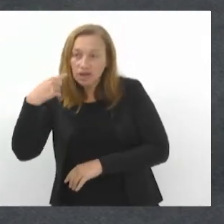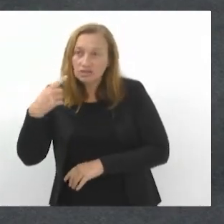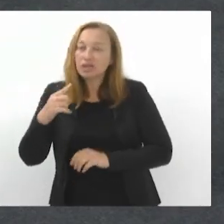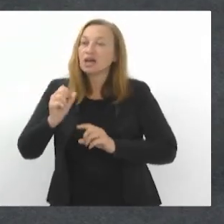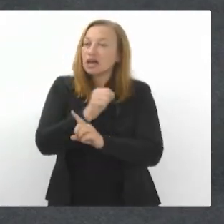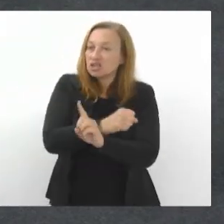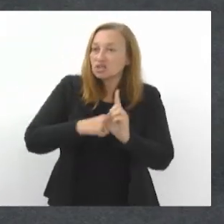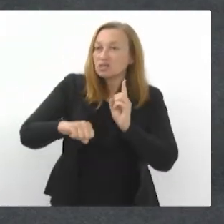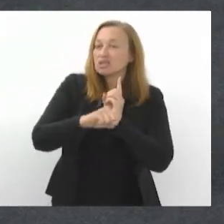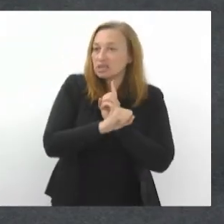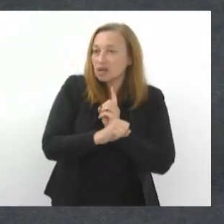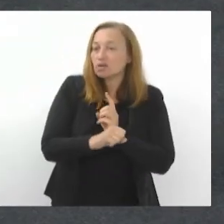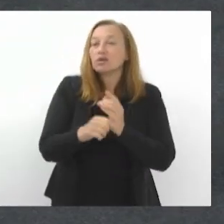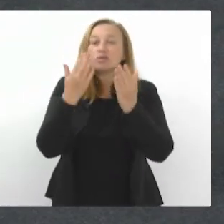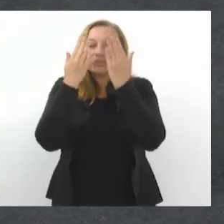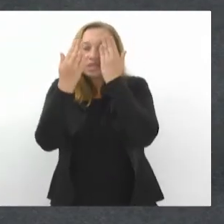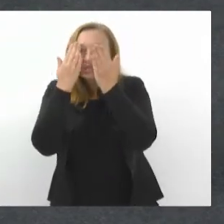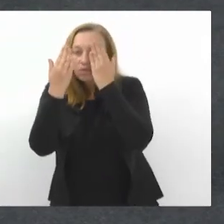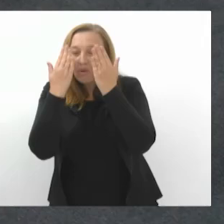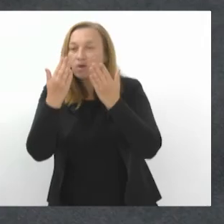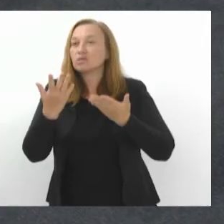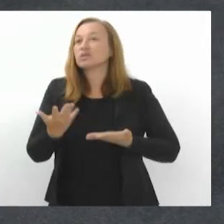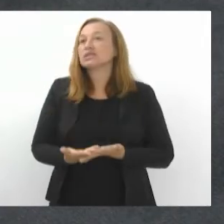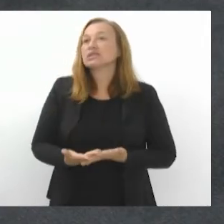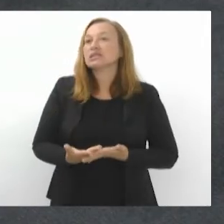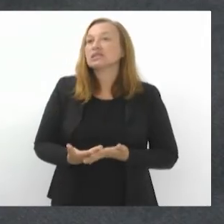assistente social, psicólogas, enfim,